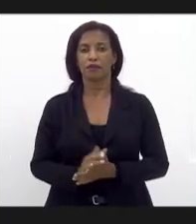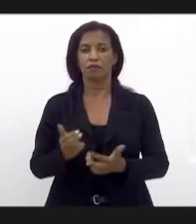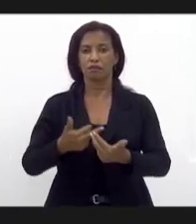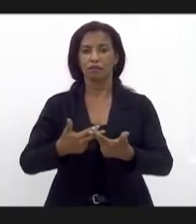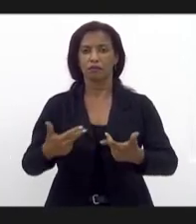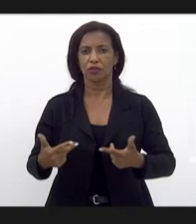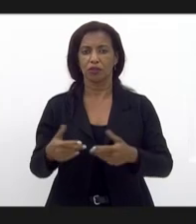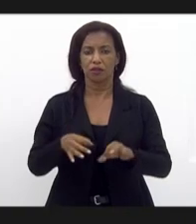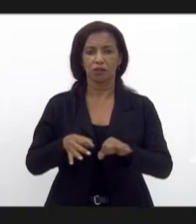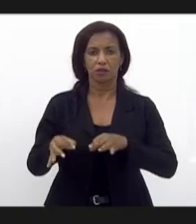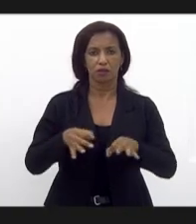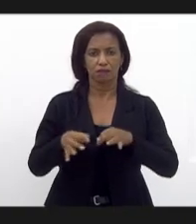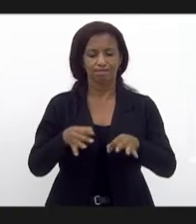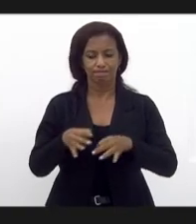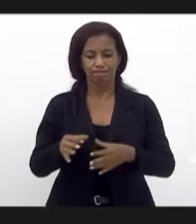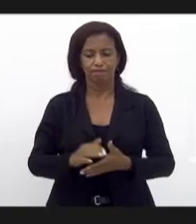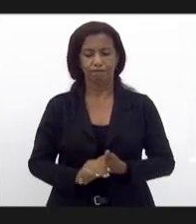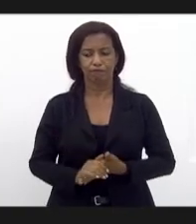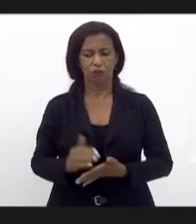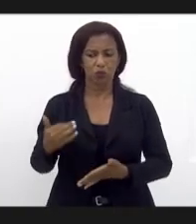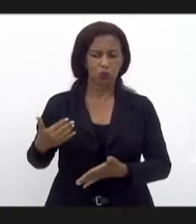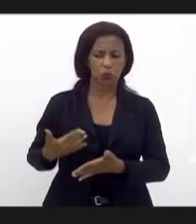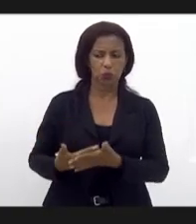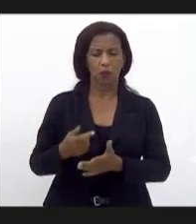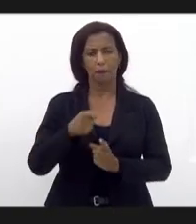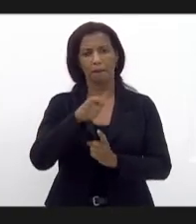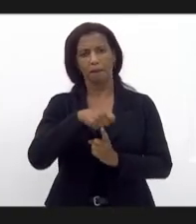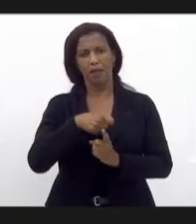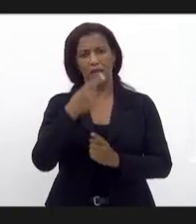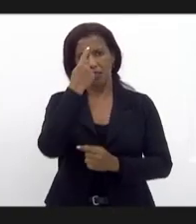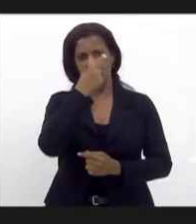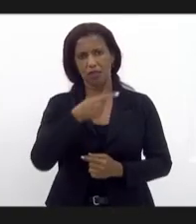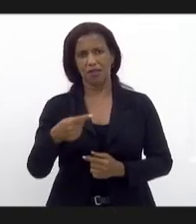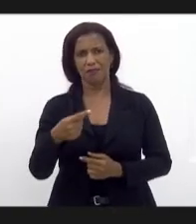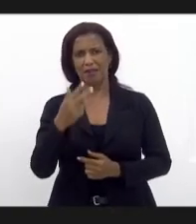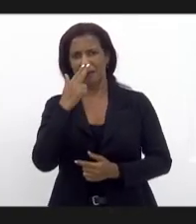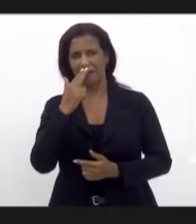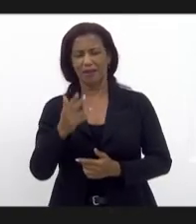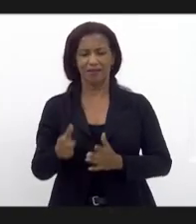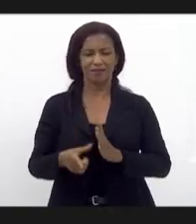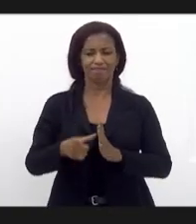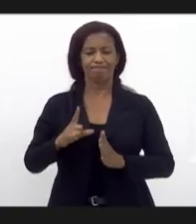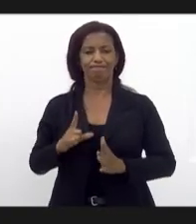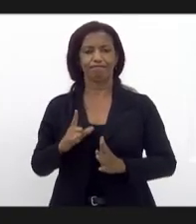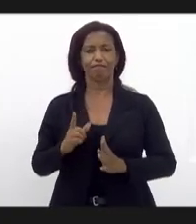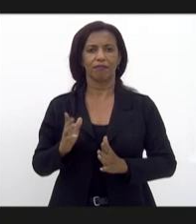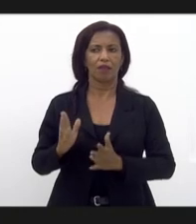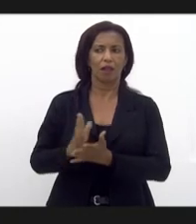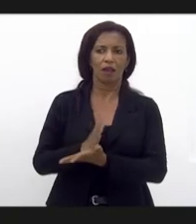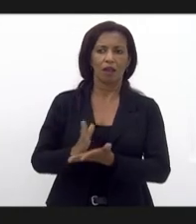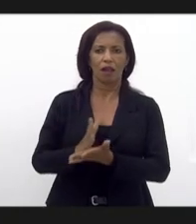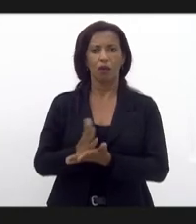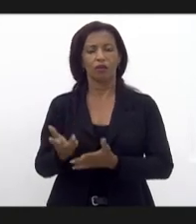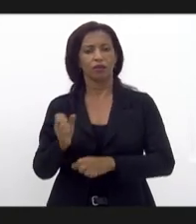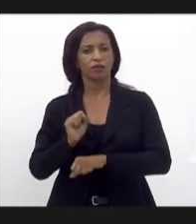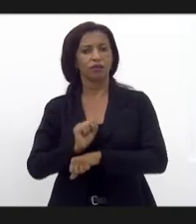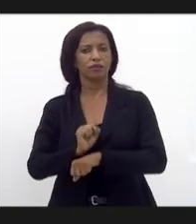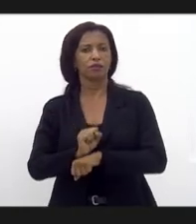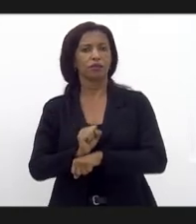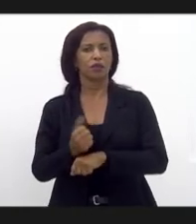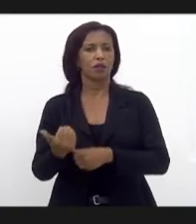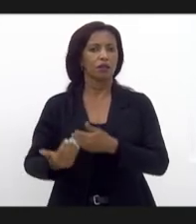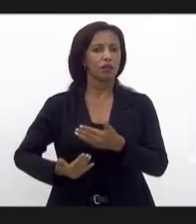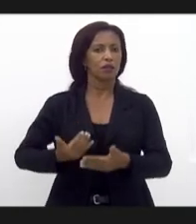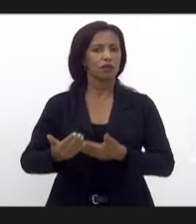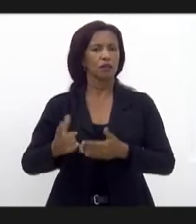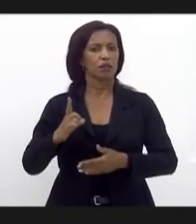coisas, de certa forma, no último mês, nas últimas semanas, se anteciparam, né? Algo que nós esperávamos que